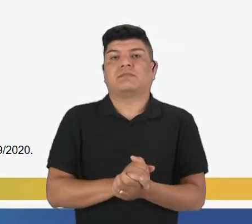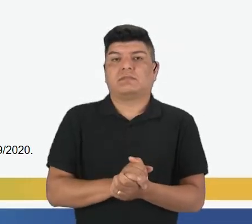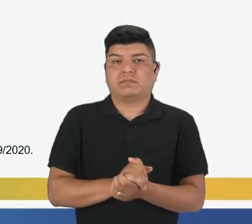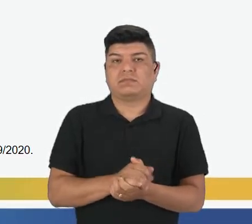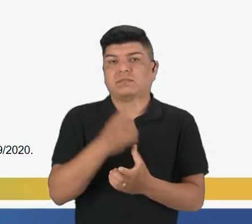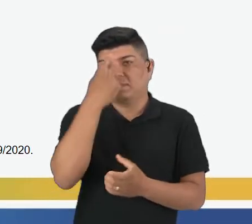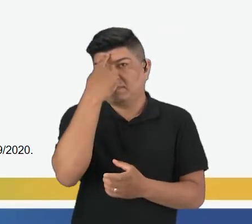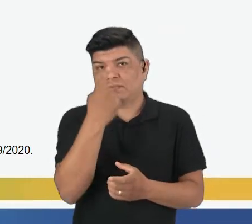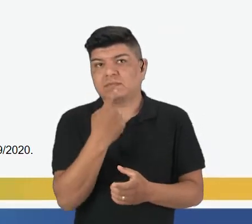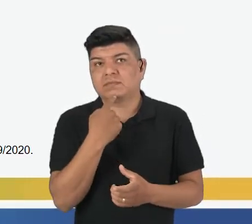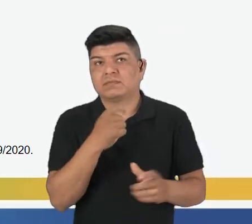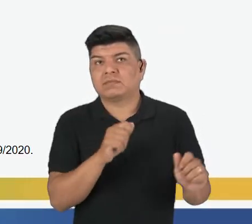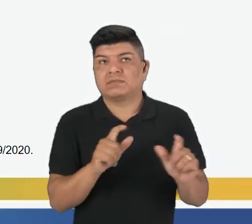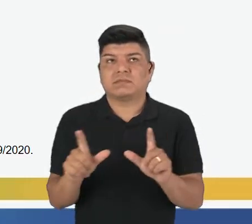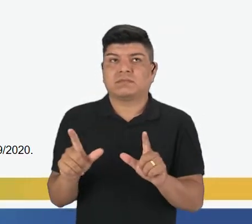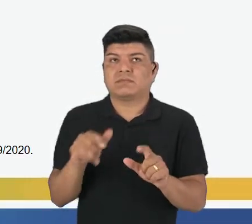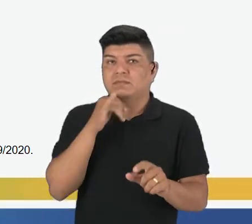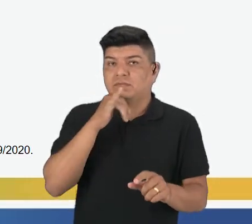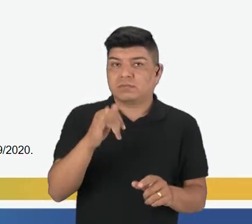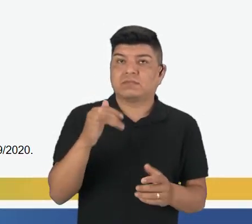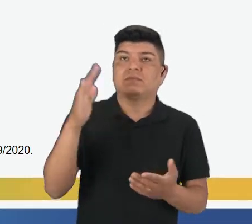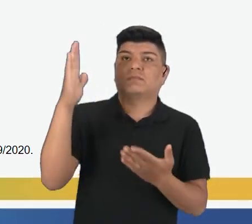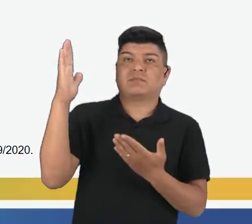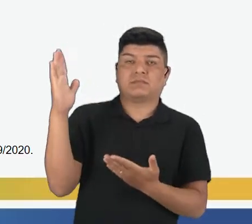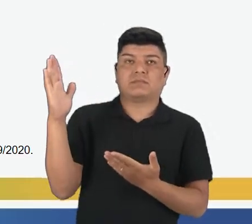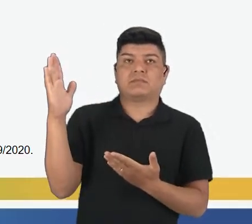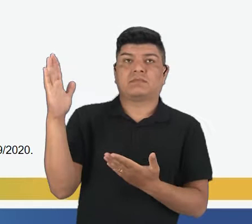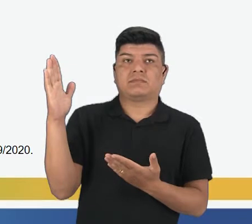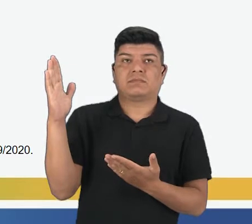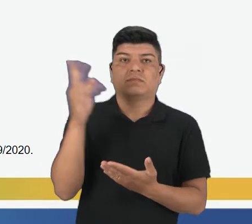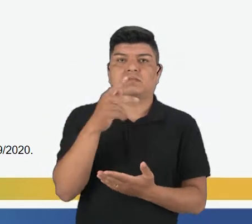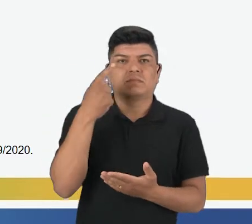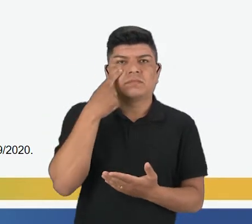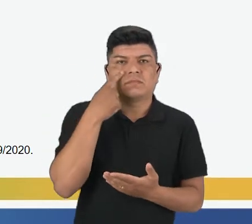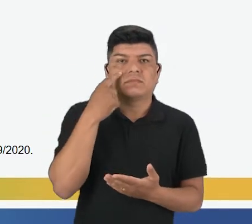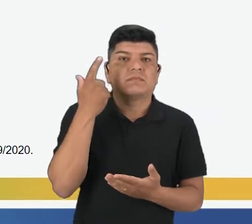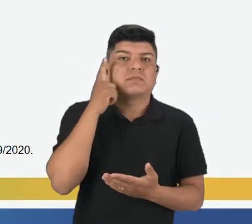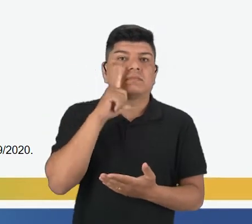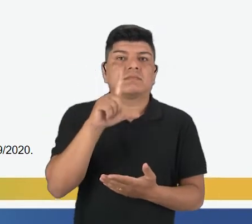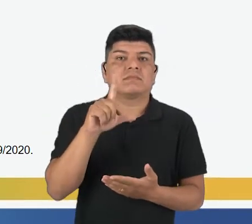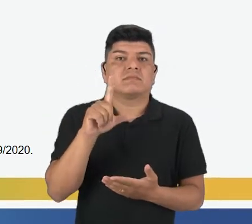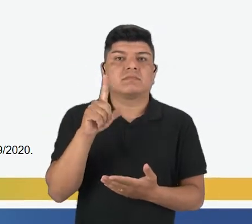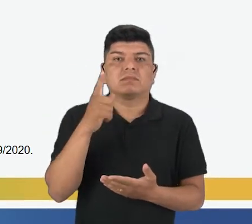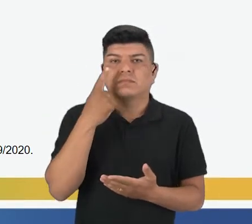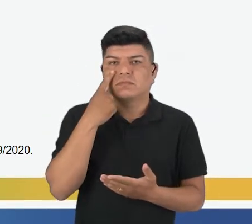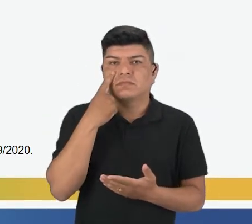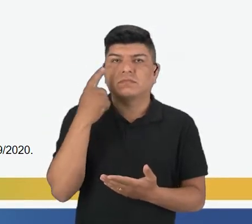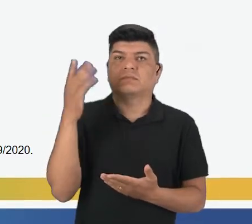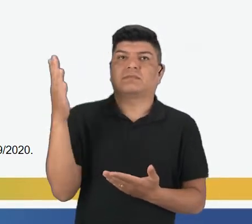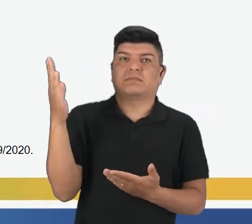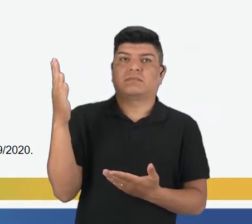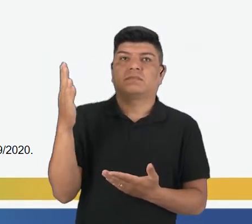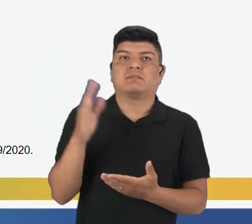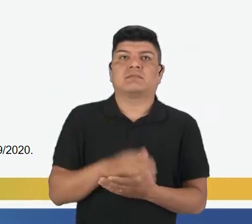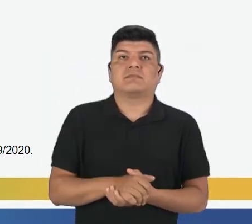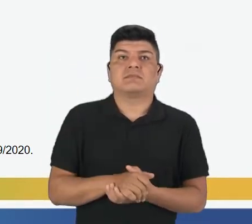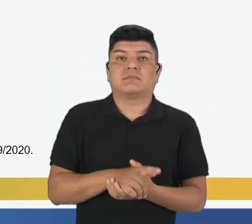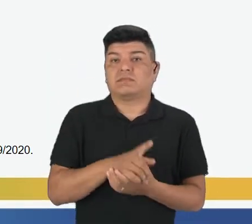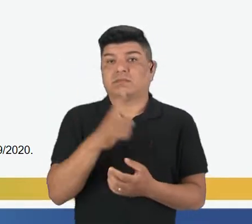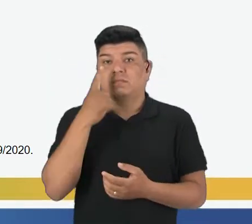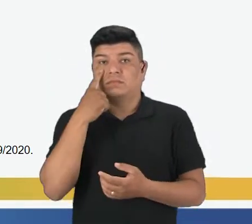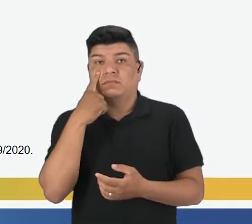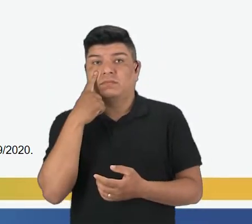nessa imagem de fontes de energias. Você consegue identificar alguma? Dessas que você